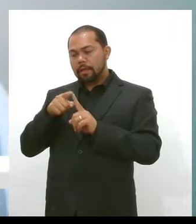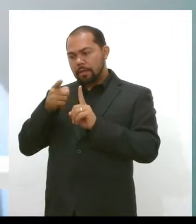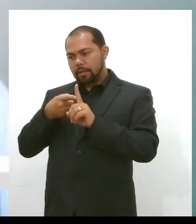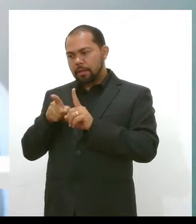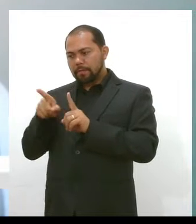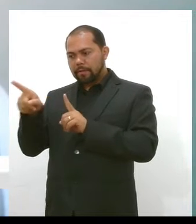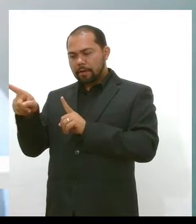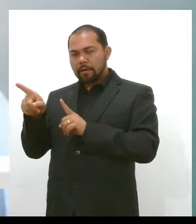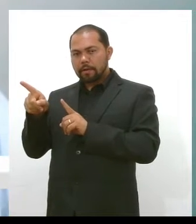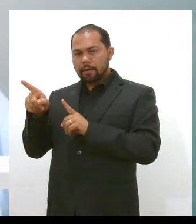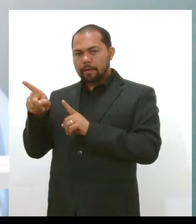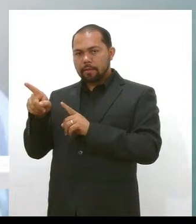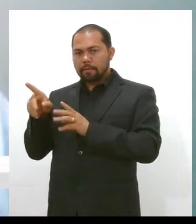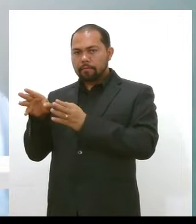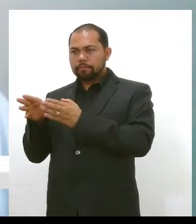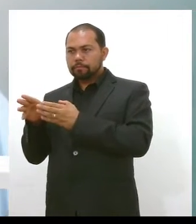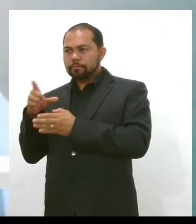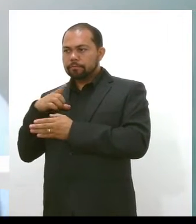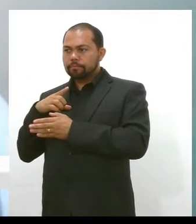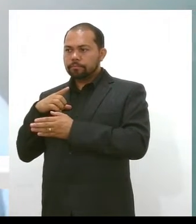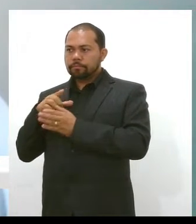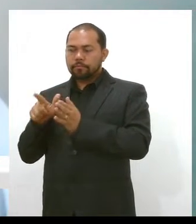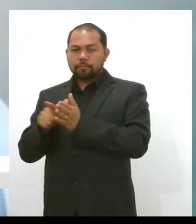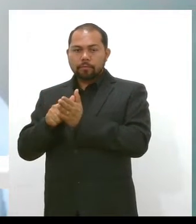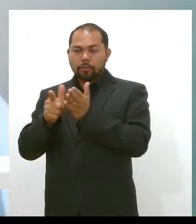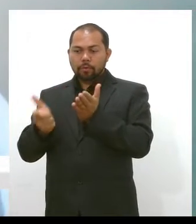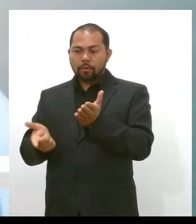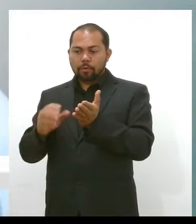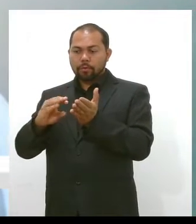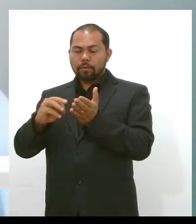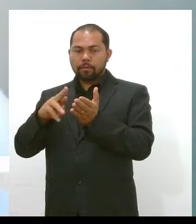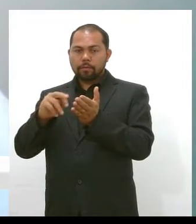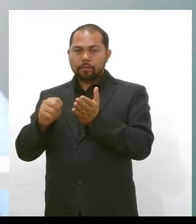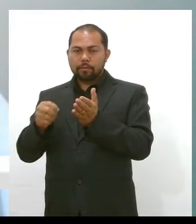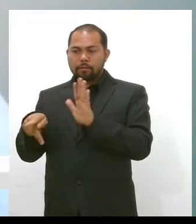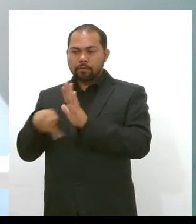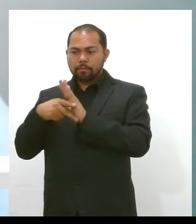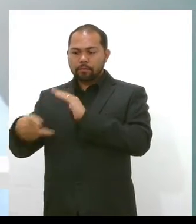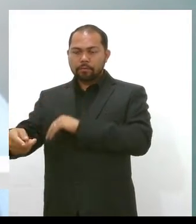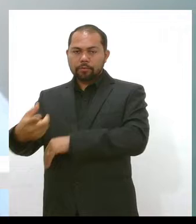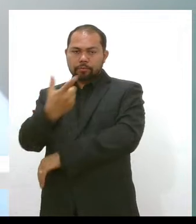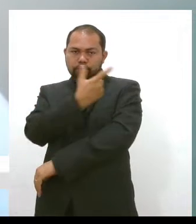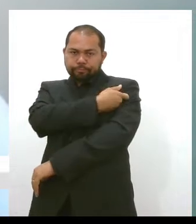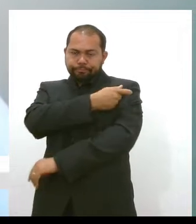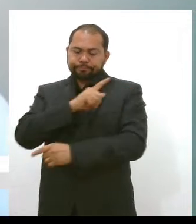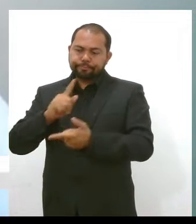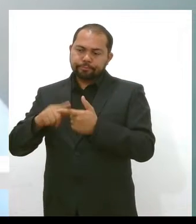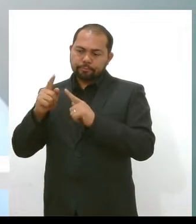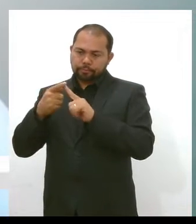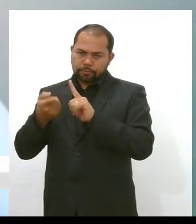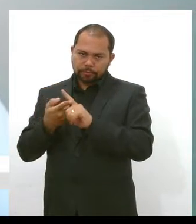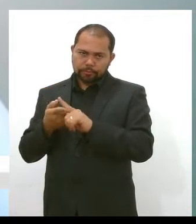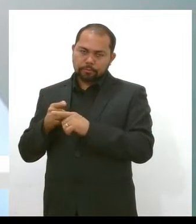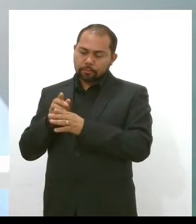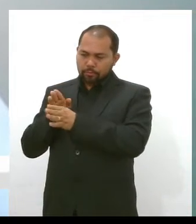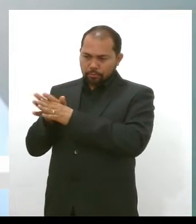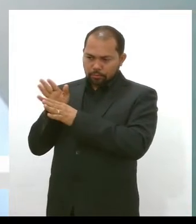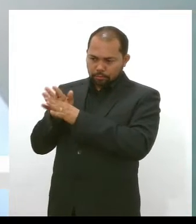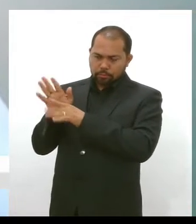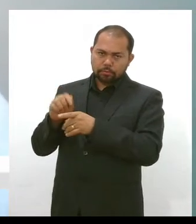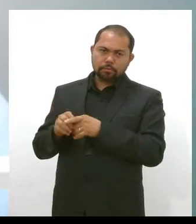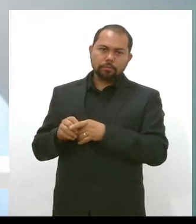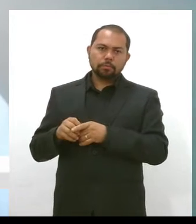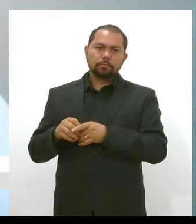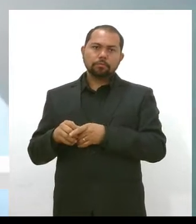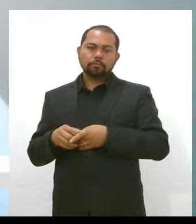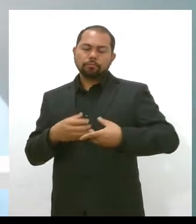cartão de gestante, tem vacina, né? Orientações, enfim, aleitamento, orientação de aleitamento